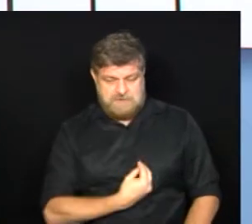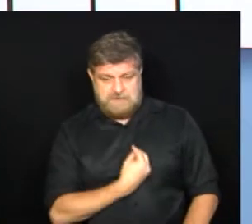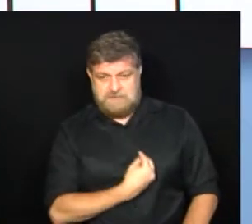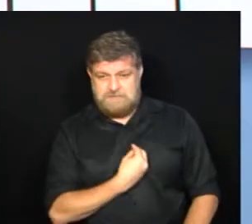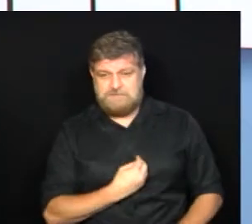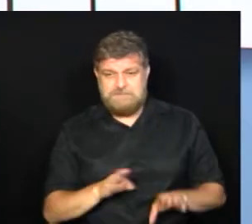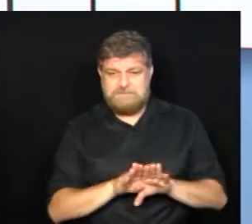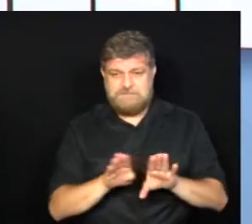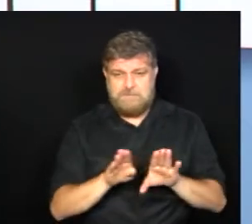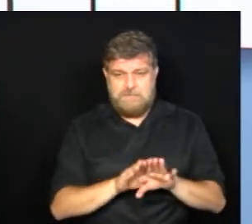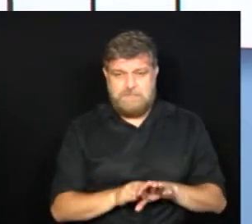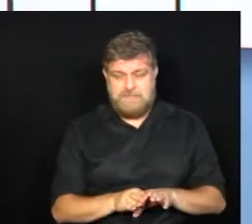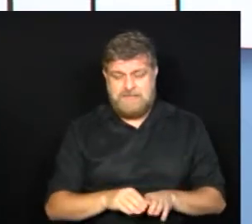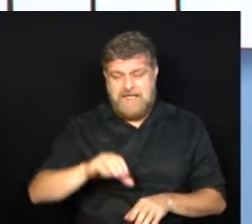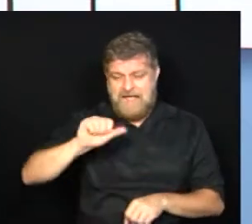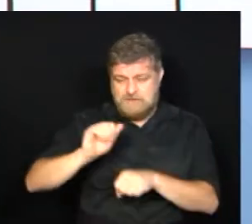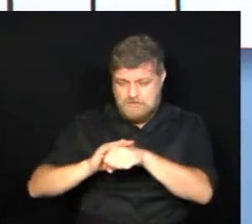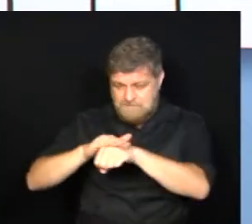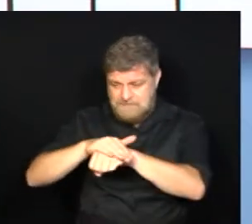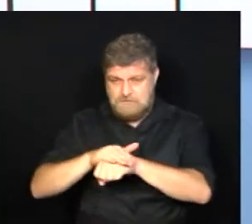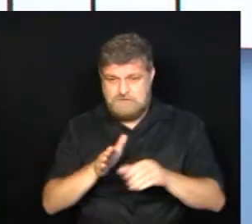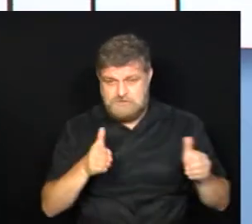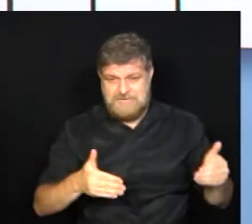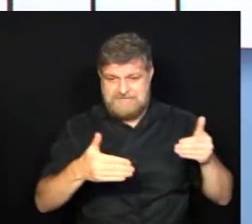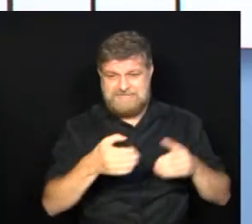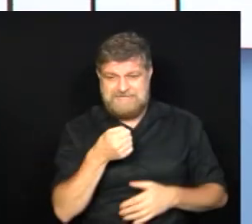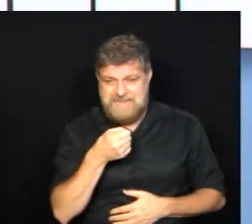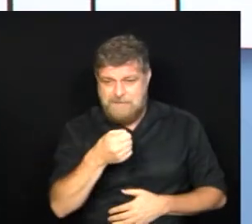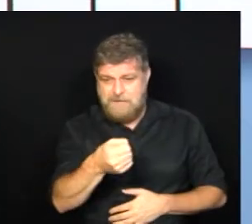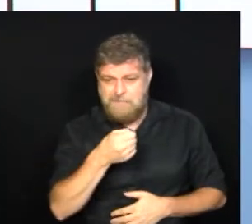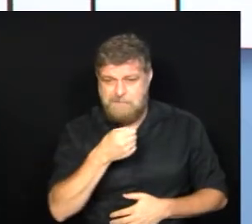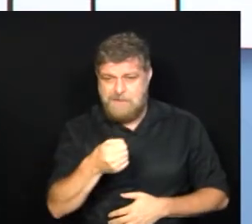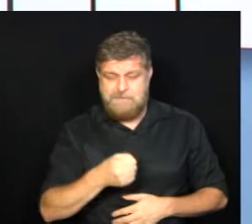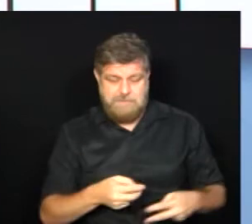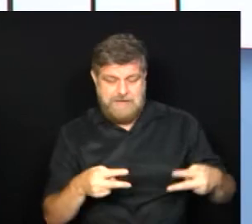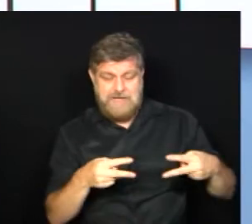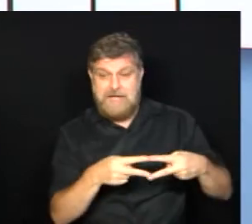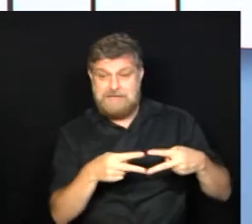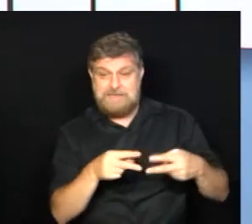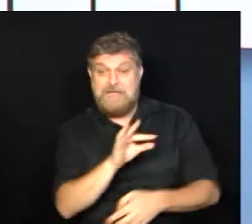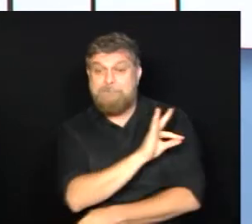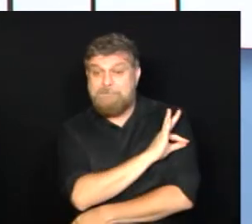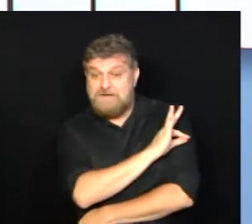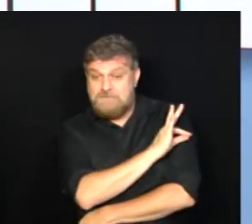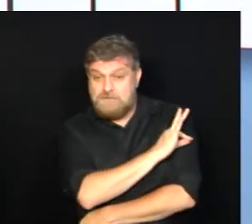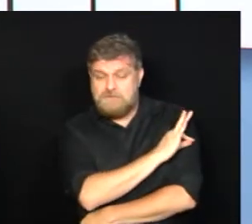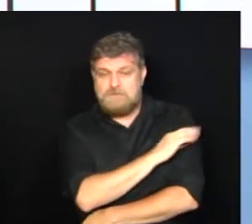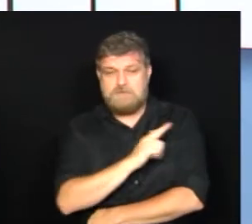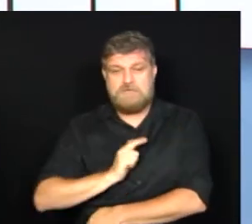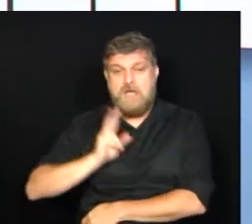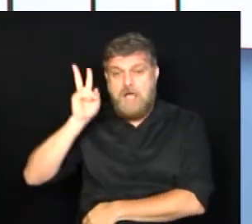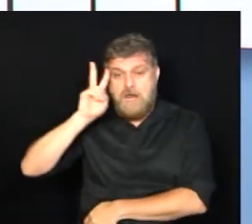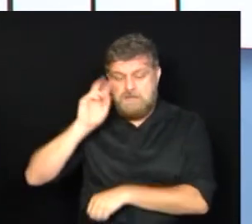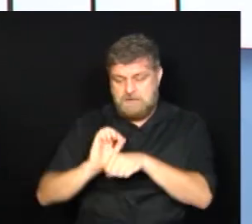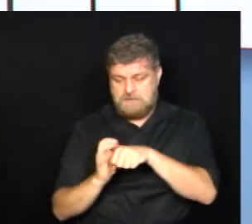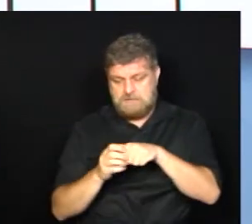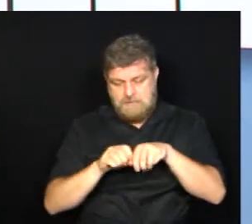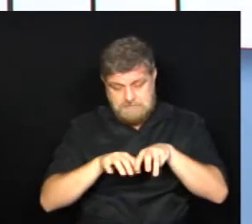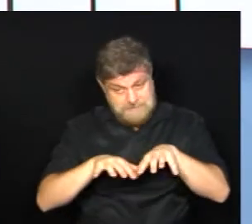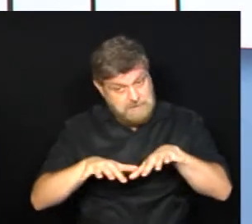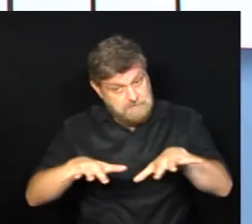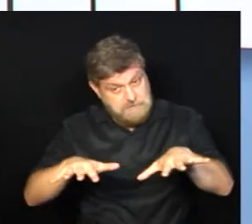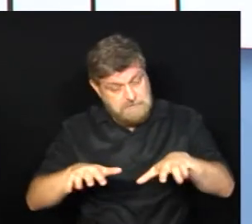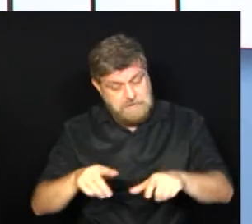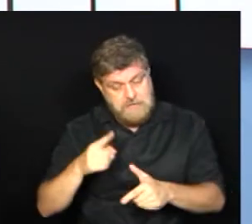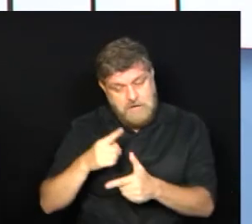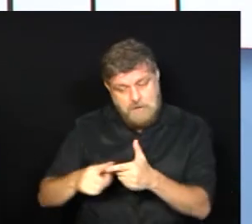às 21 horas, na sala de imprensa do Paço Municipal. Lembrando que, em razão da pandemia da